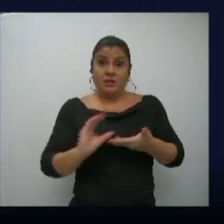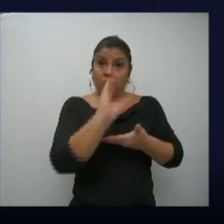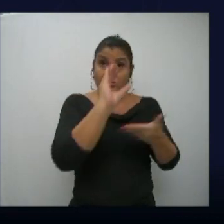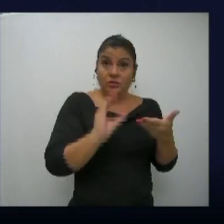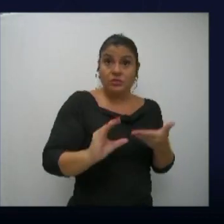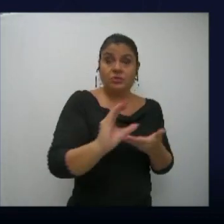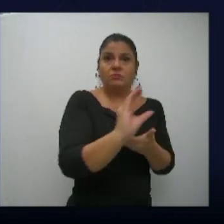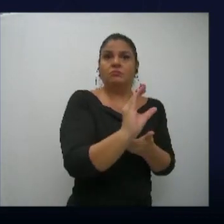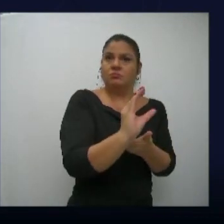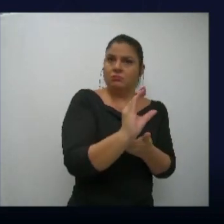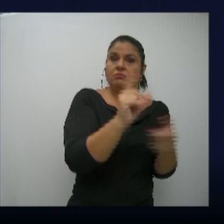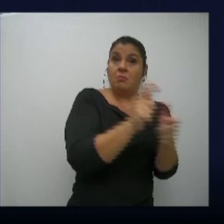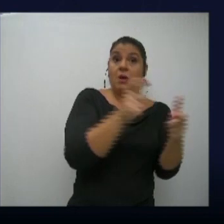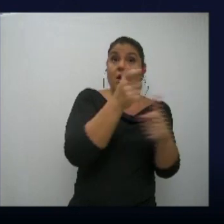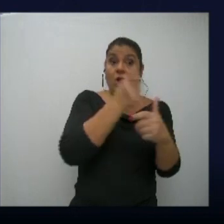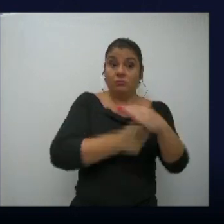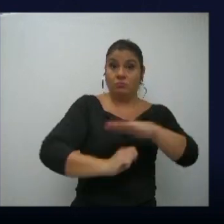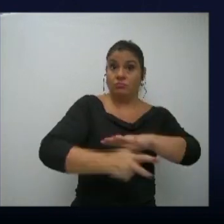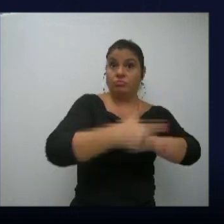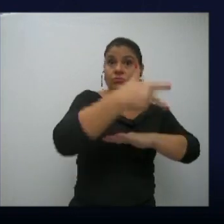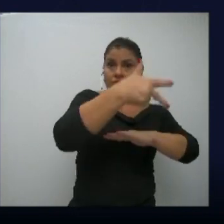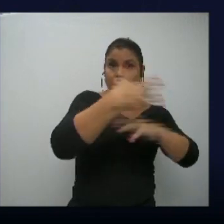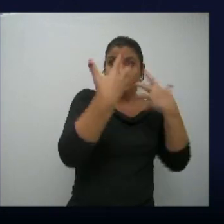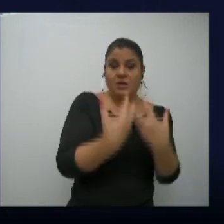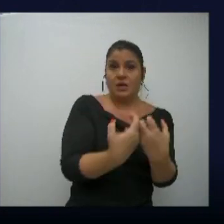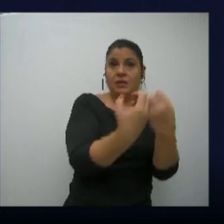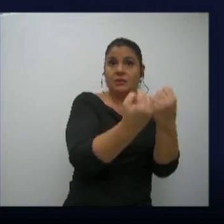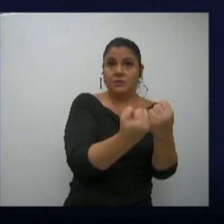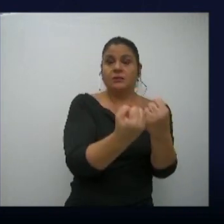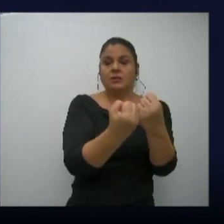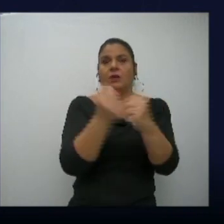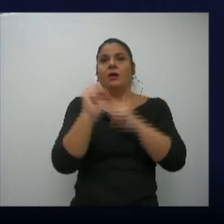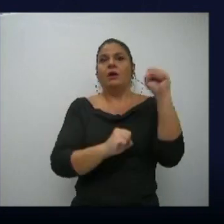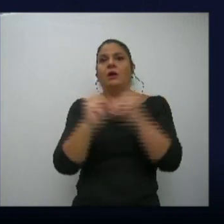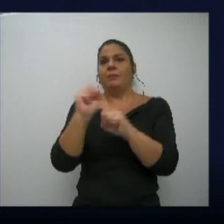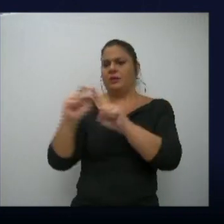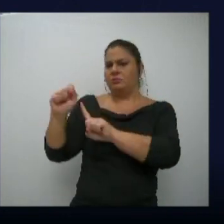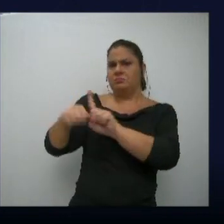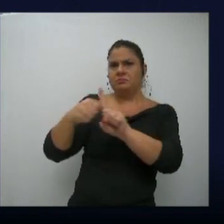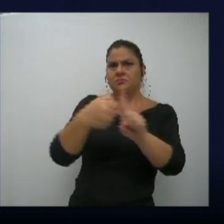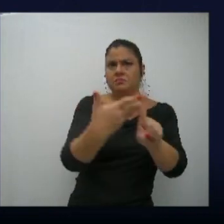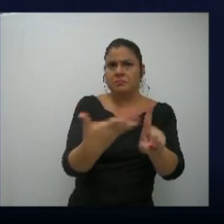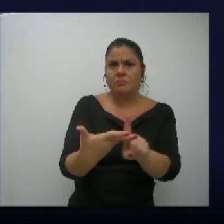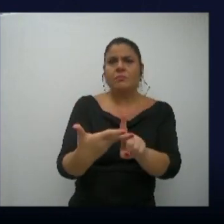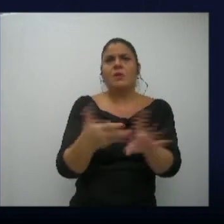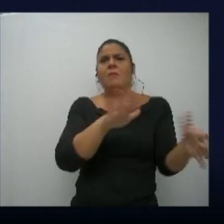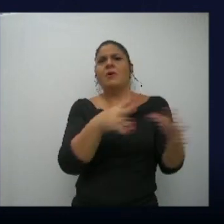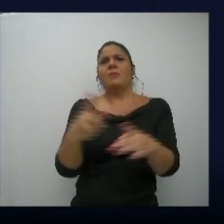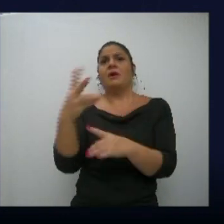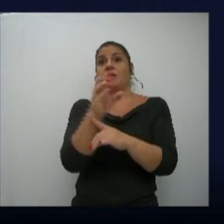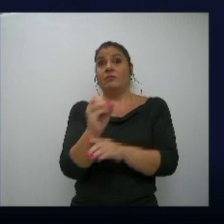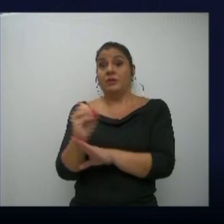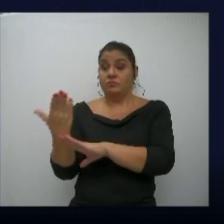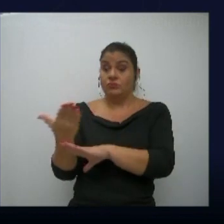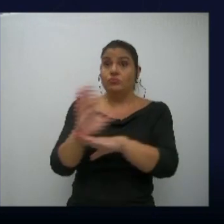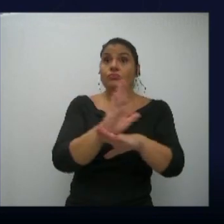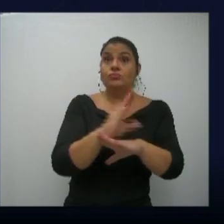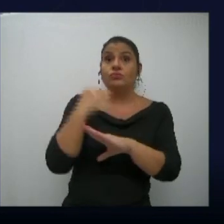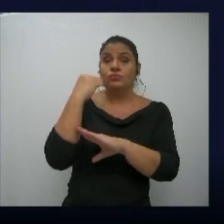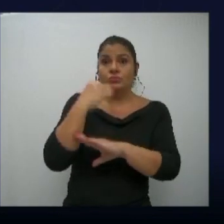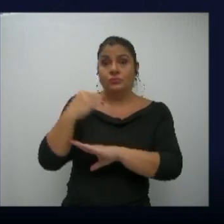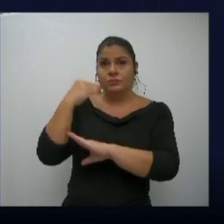investido a gente ser mais 20 mais transações corporativas e aquisição muito mais aqui e os meses mais 20 quer para está ajudando fazendo